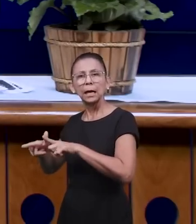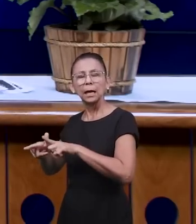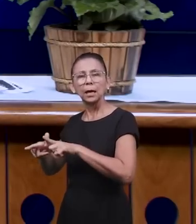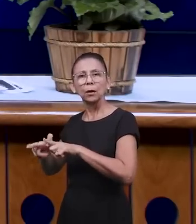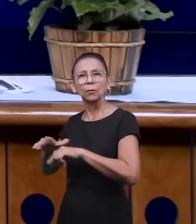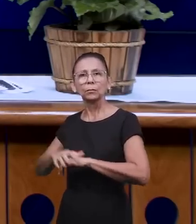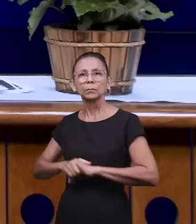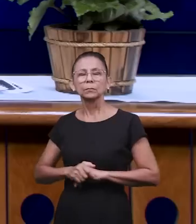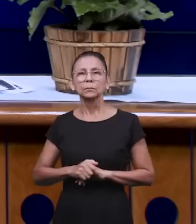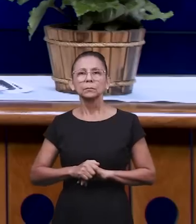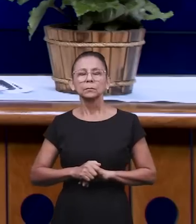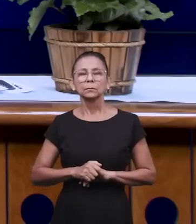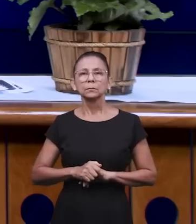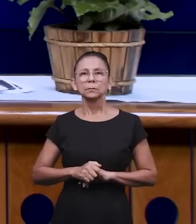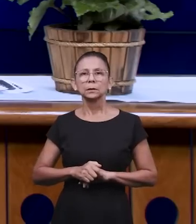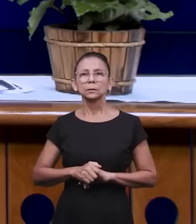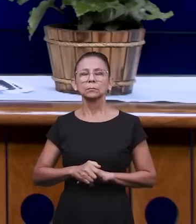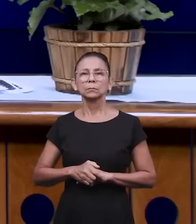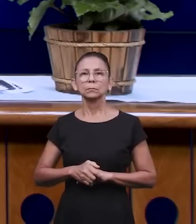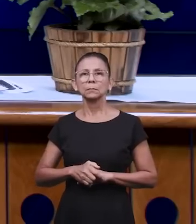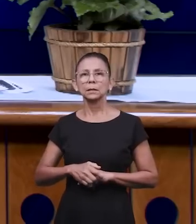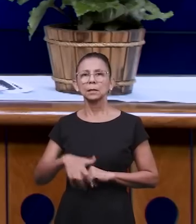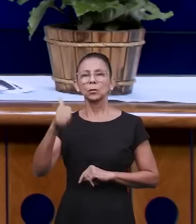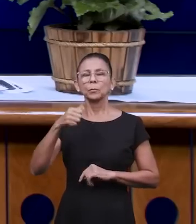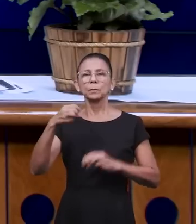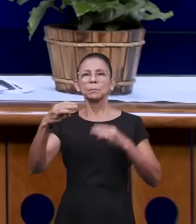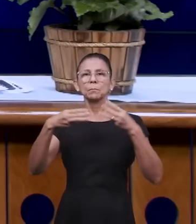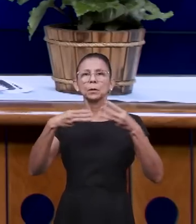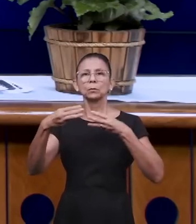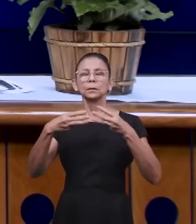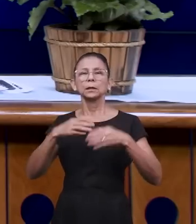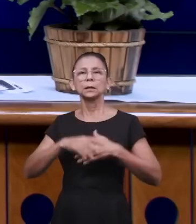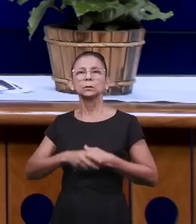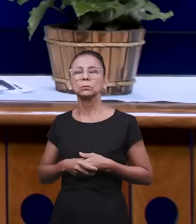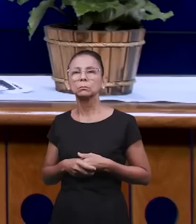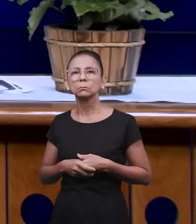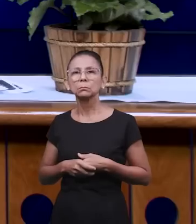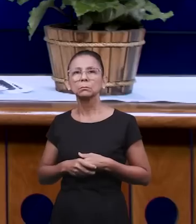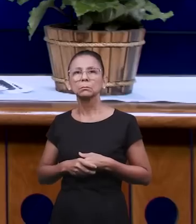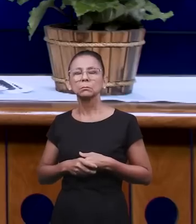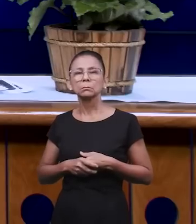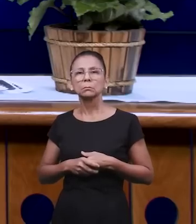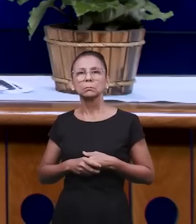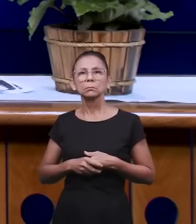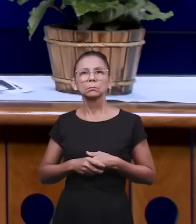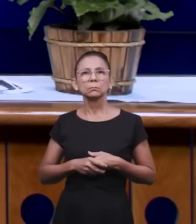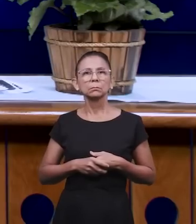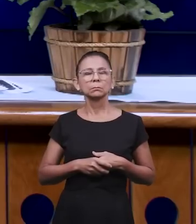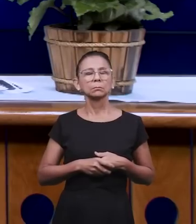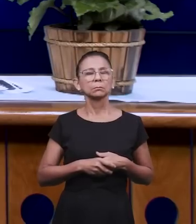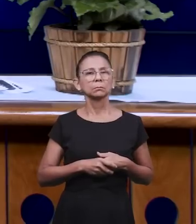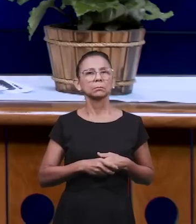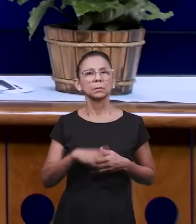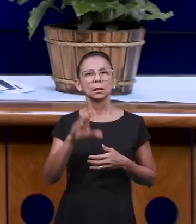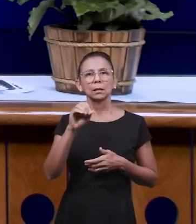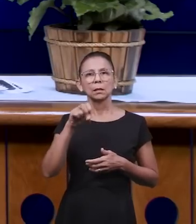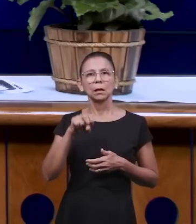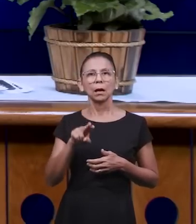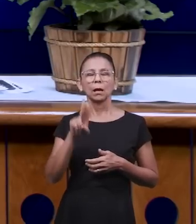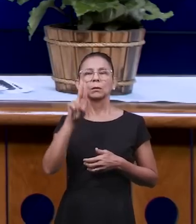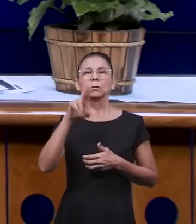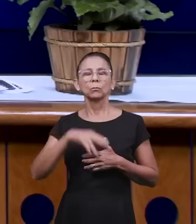Israel foi muito bem sucedido em várias guerras, porque ele tem uma coisa, esse amor, que é chamado também de vontade